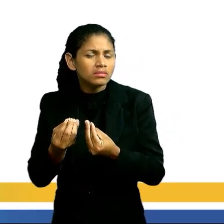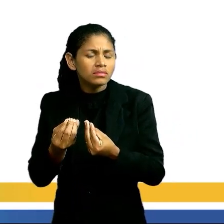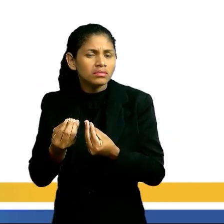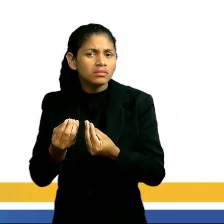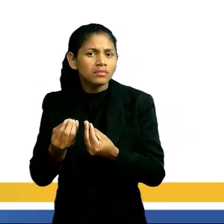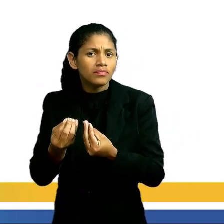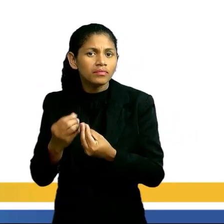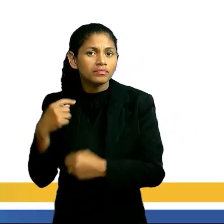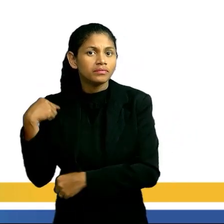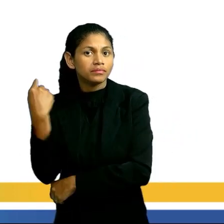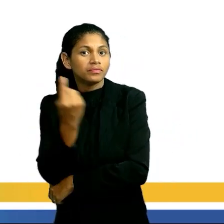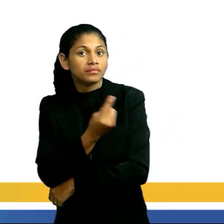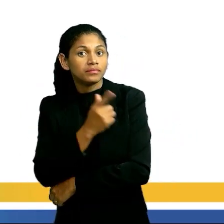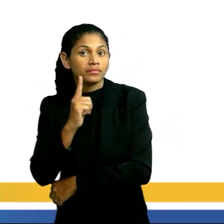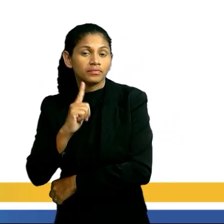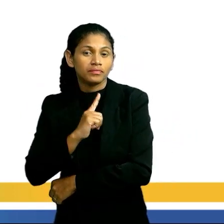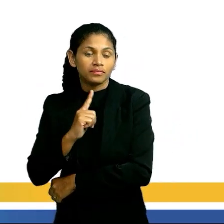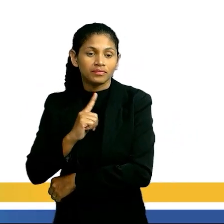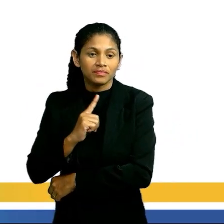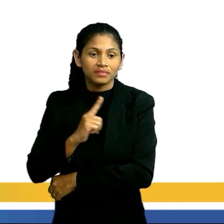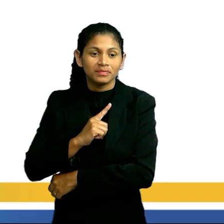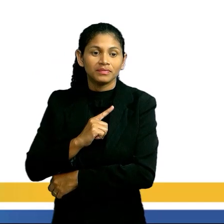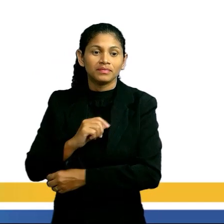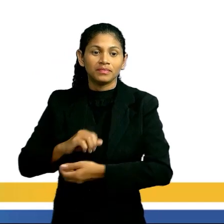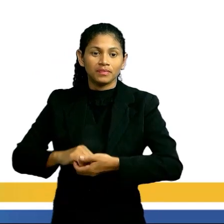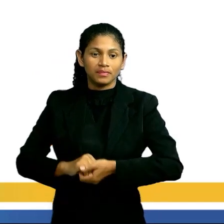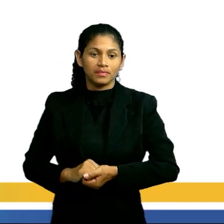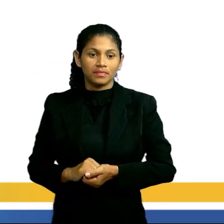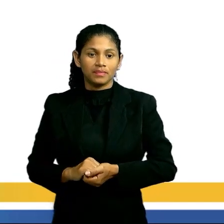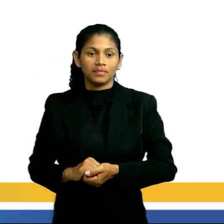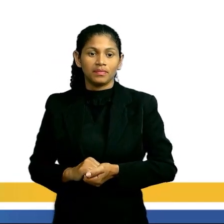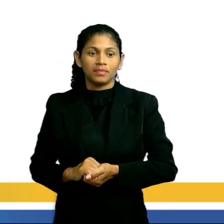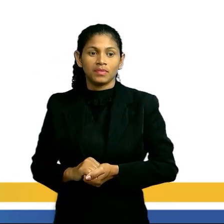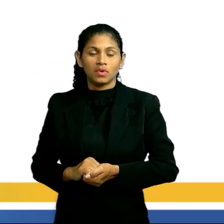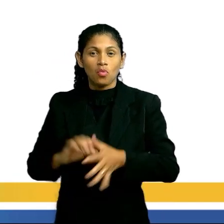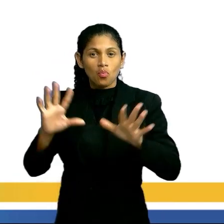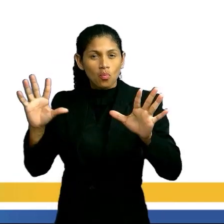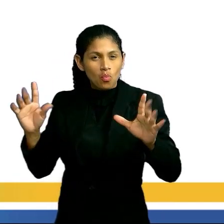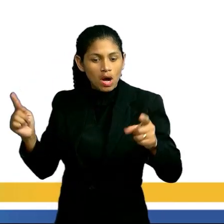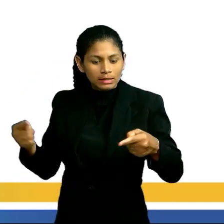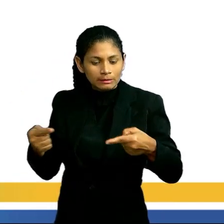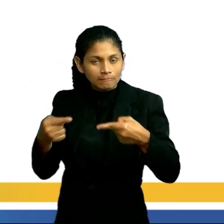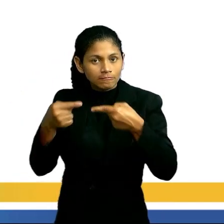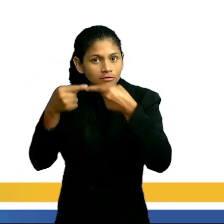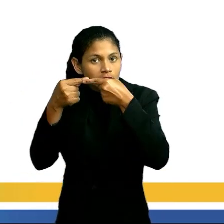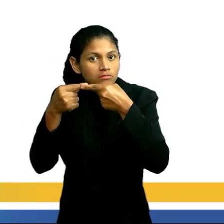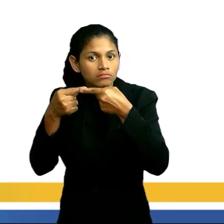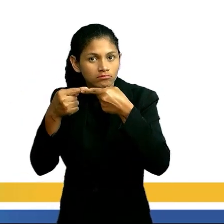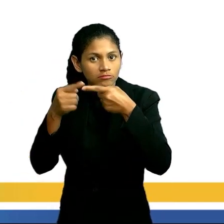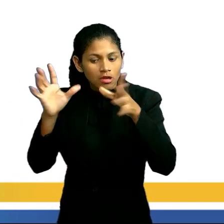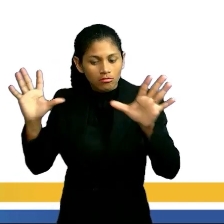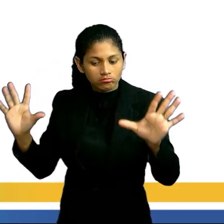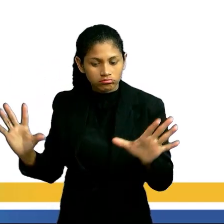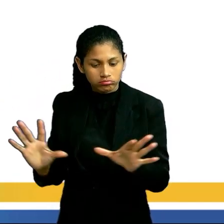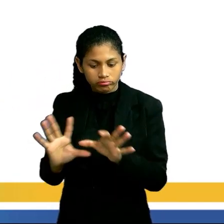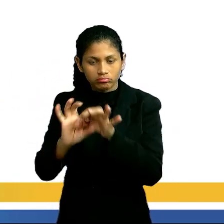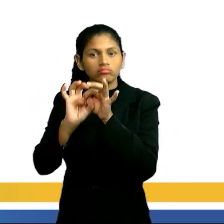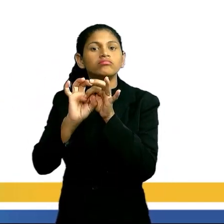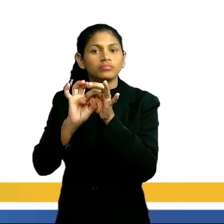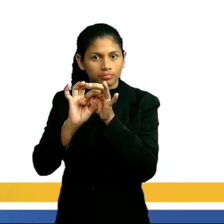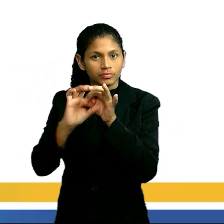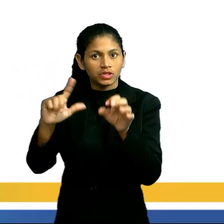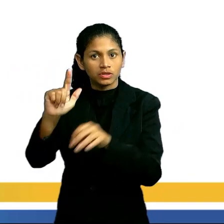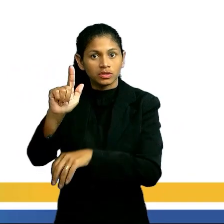nós temos um linkage, ou então uma ligação de genes, ok? Temos